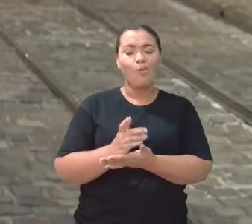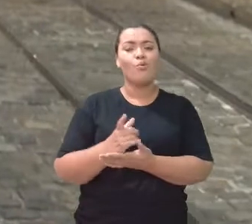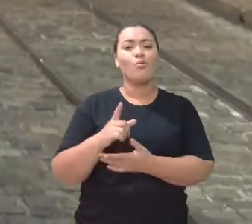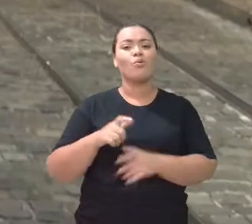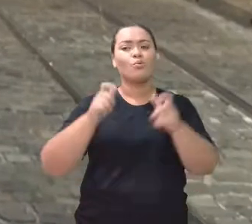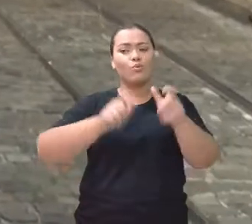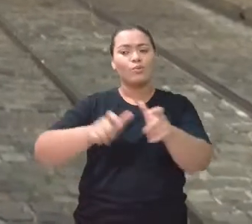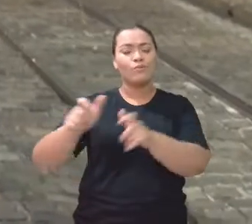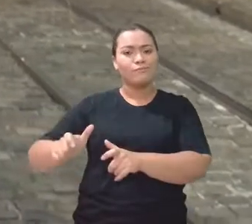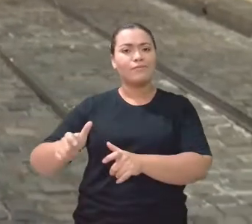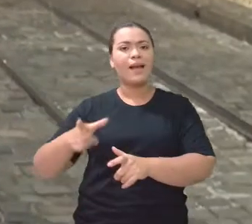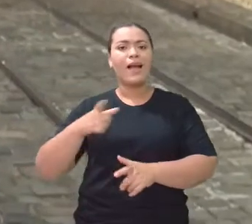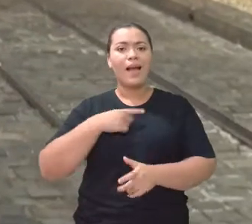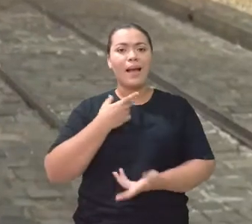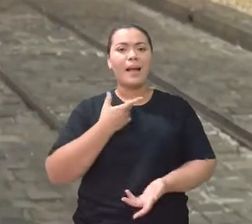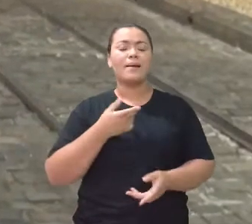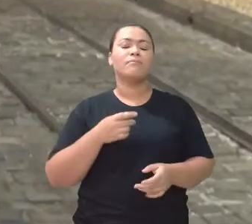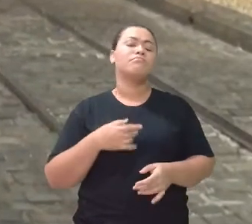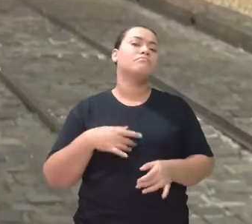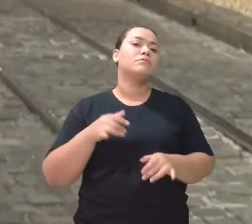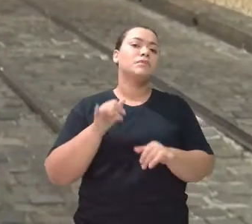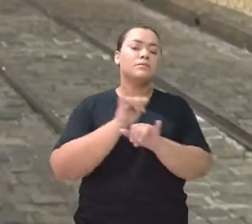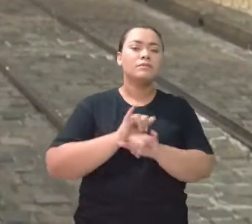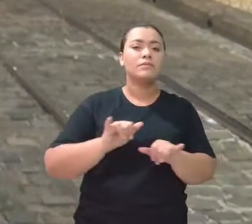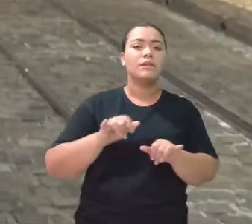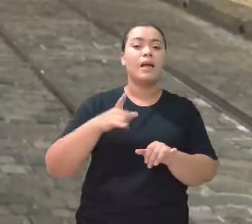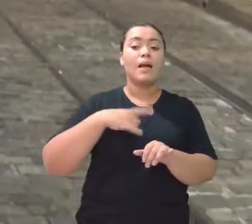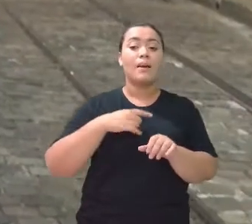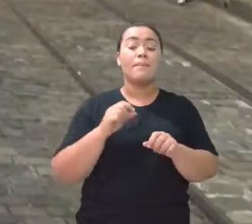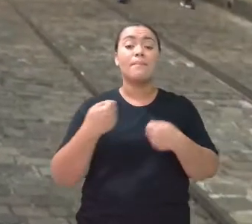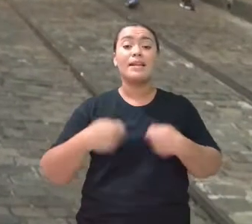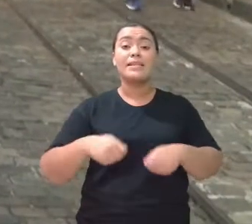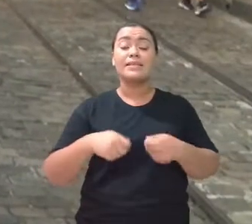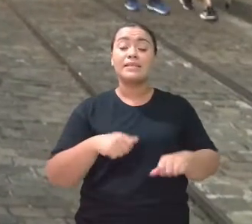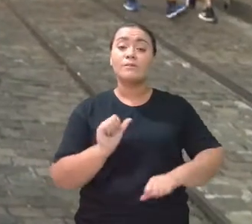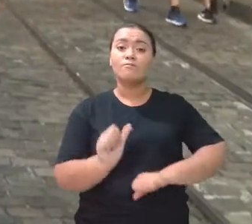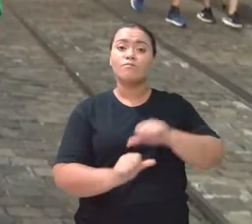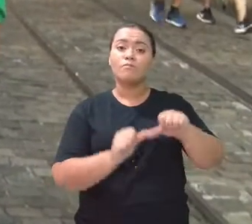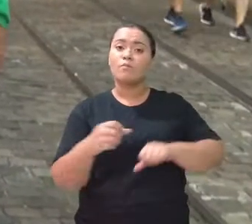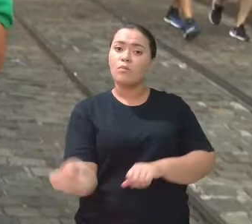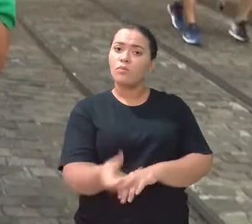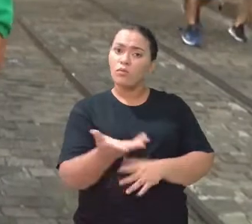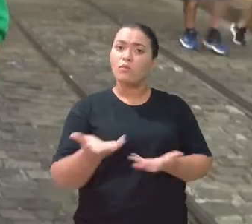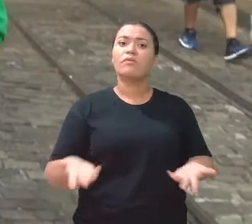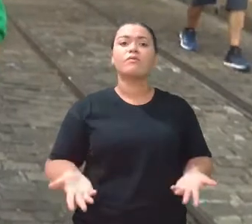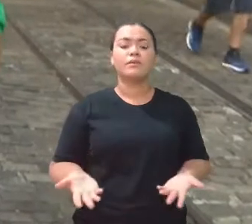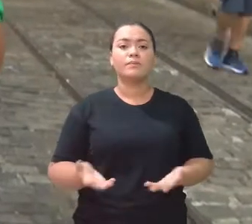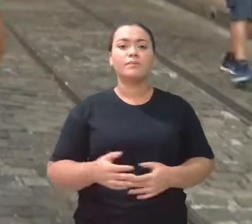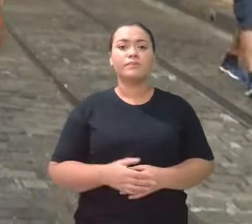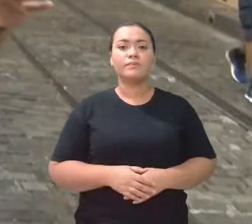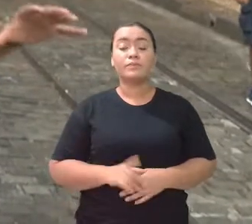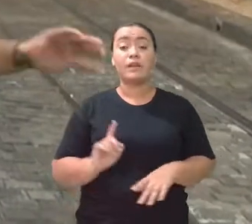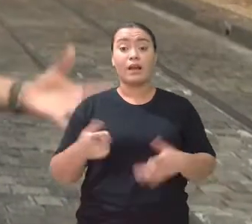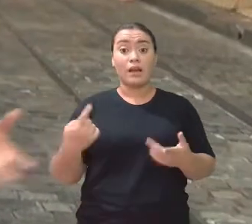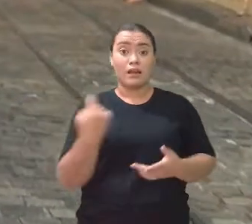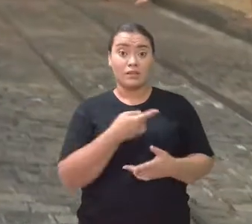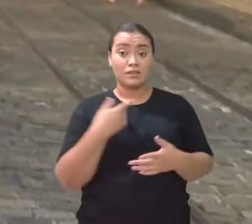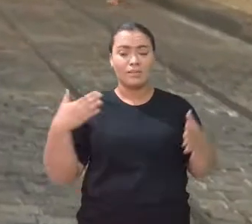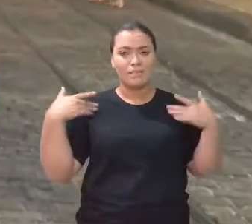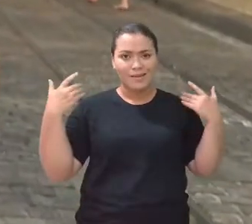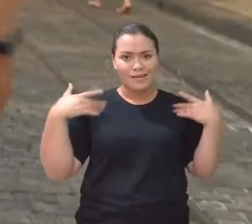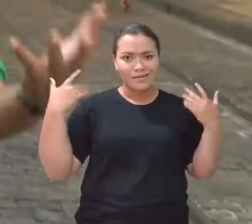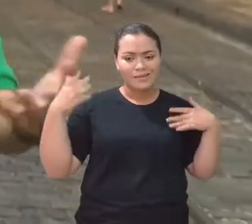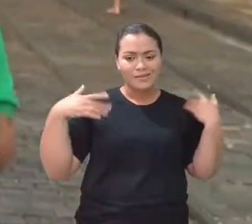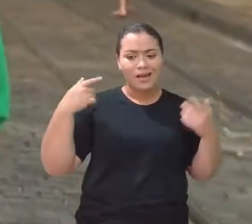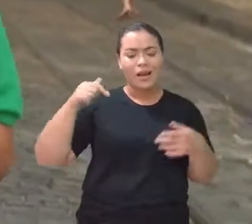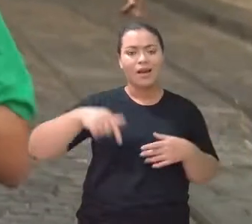postais vão passar por esse processo, né? O processo de modernização. Então, pessoal, quando a gente passeia pela nossa cidade, a